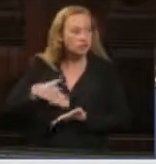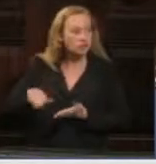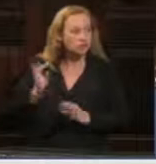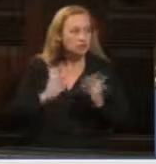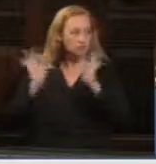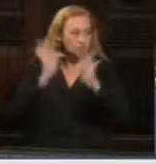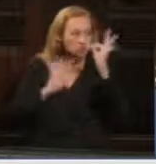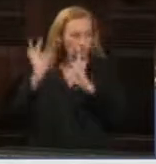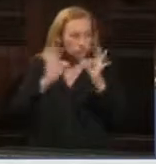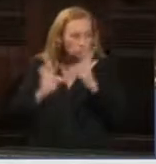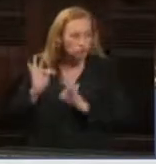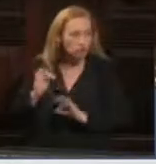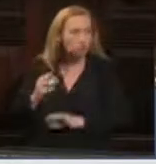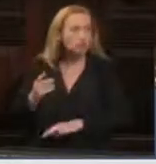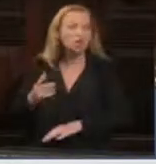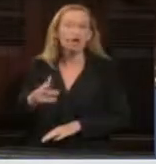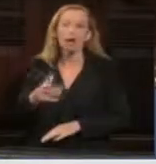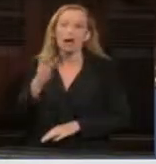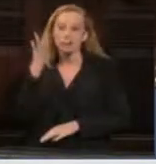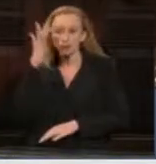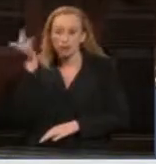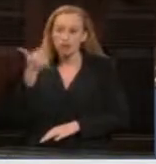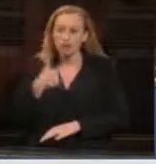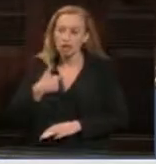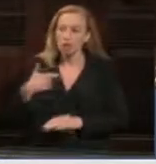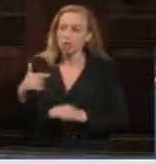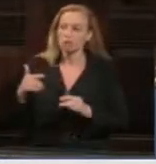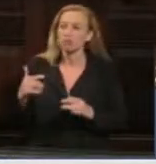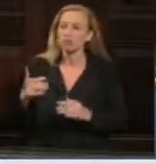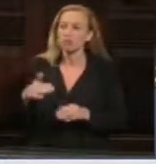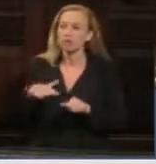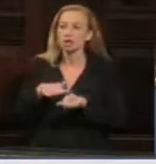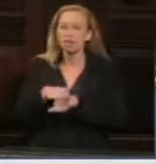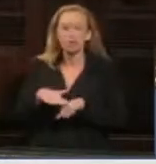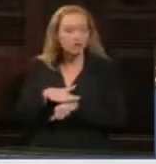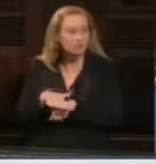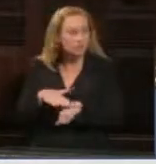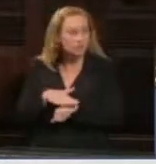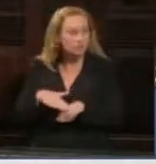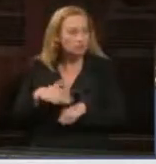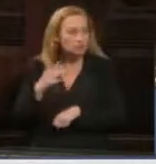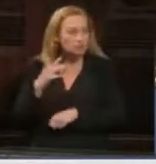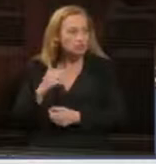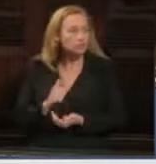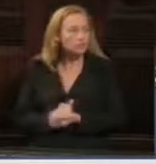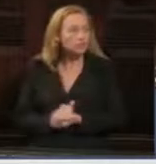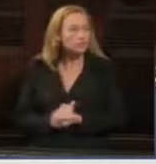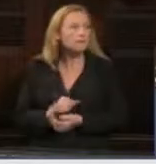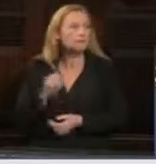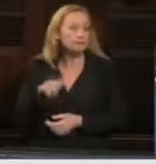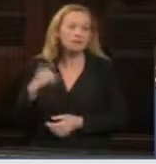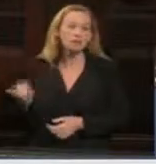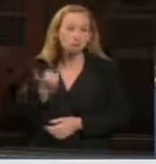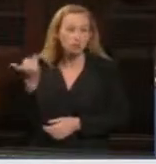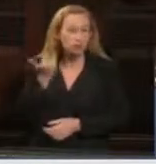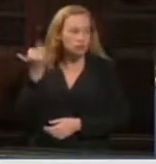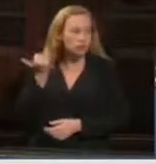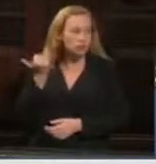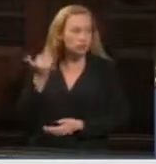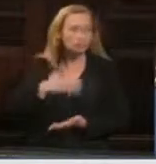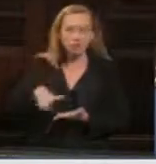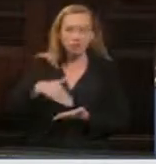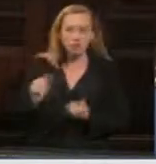com quem estarei pessoalmente amanhã o senhor leonardo rodrix não é é que acho importante que o secretário e sua equipe